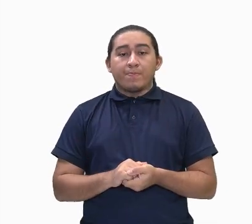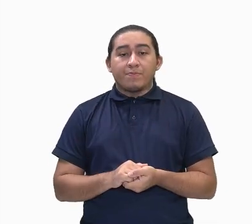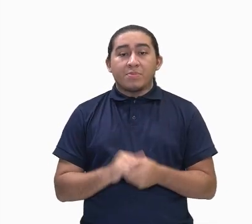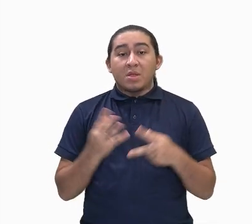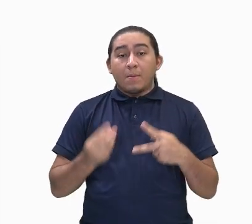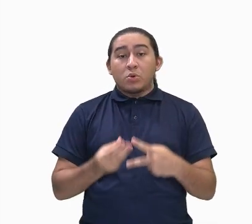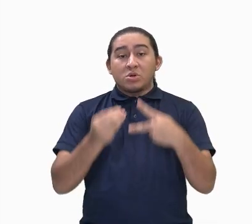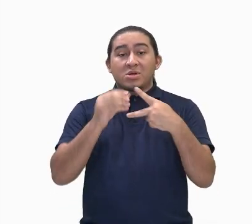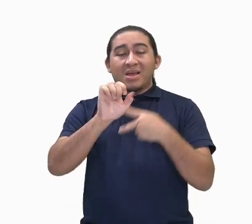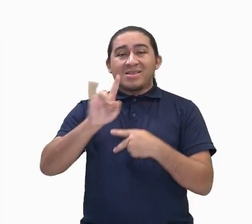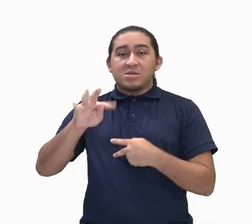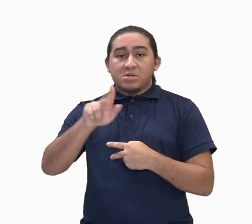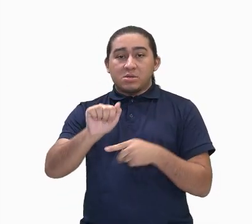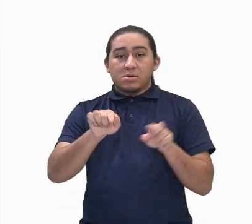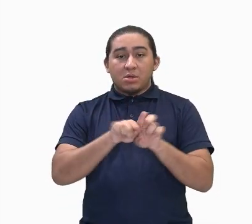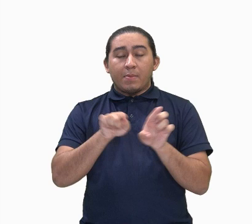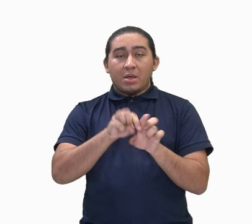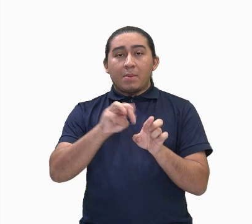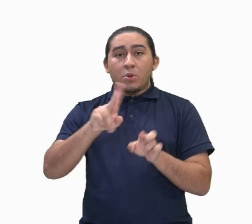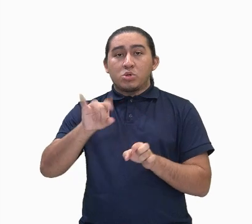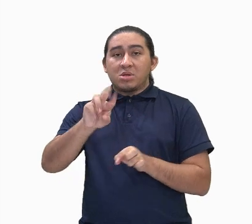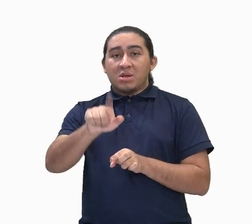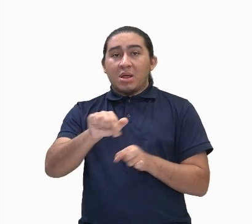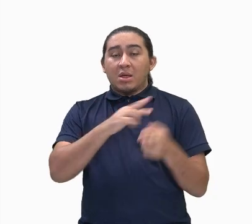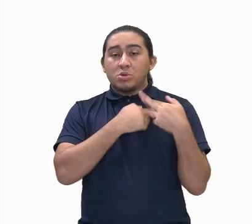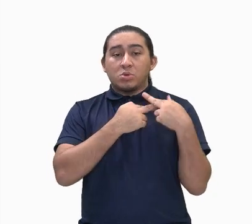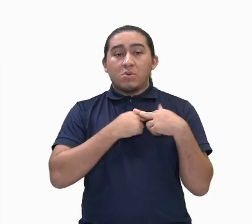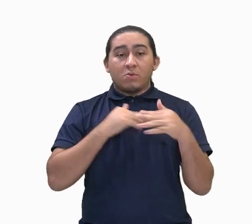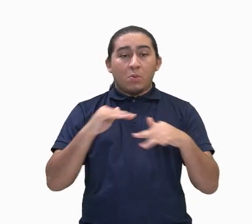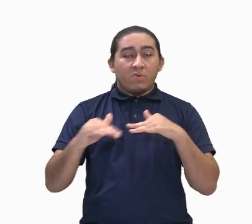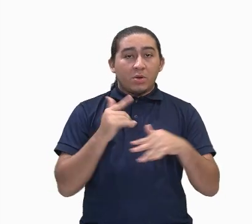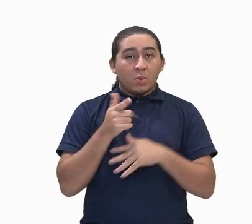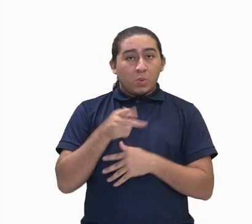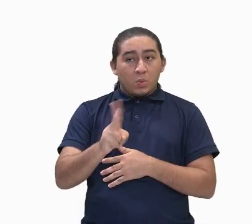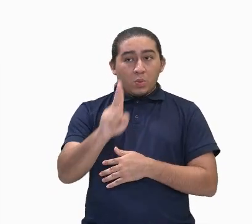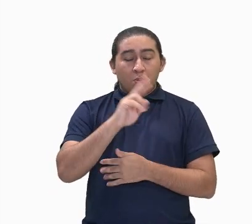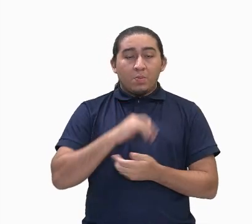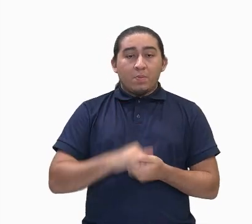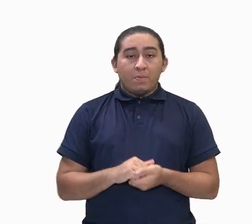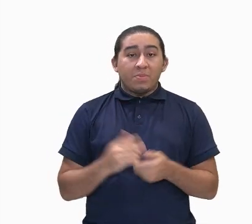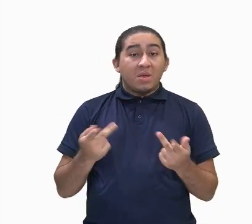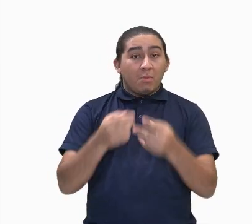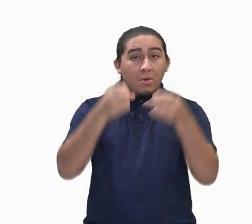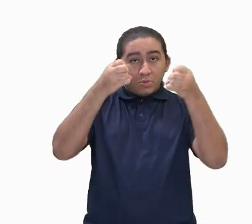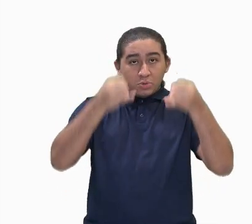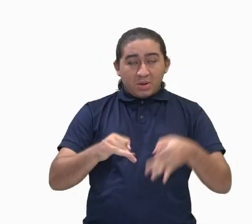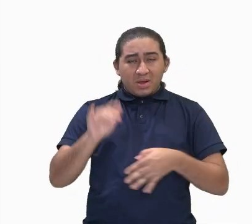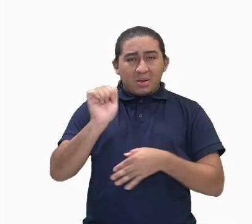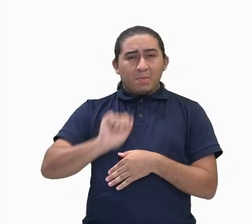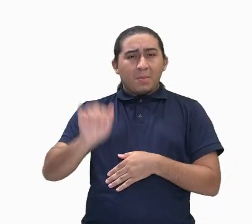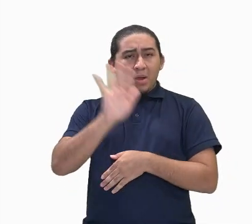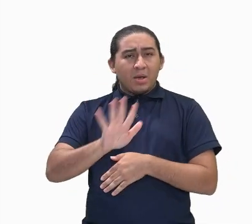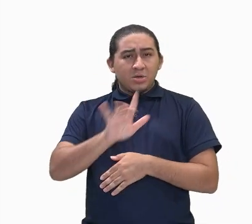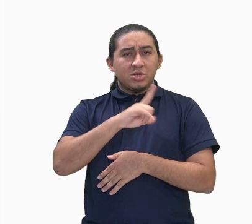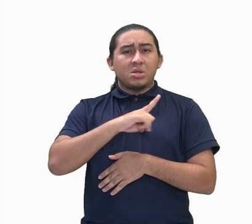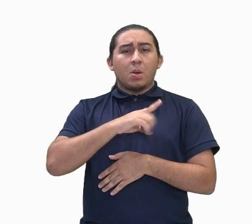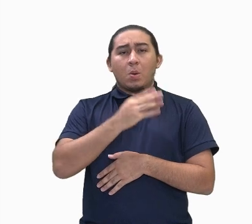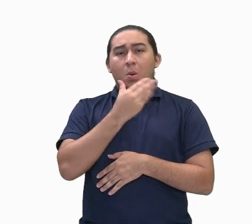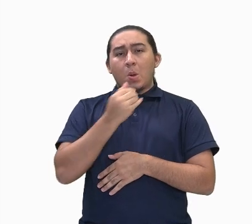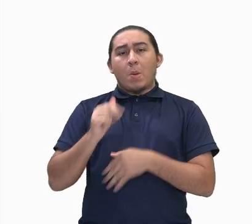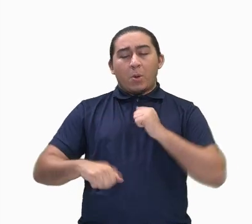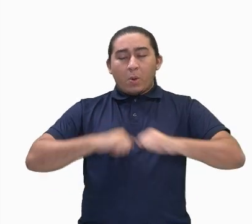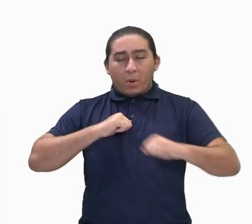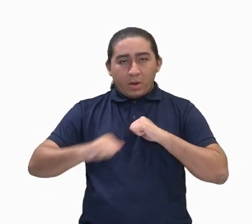proteínas actina e miosina responsáveis por esse movimento. Então, como eu falei anteriormente, lá naquela imagem daquele homem correndo ali, só